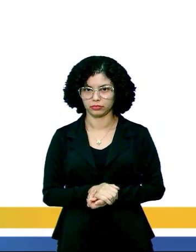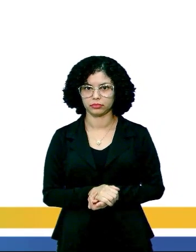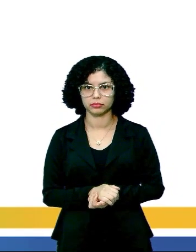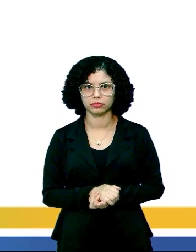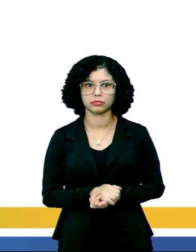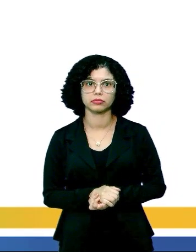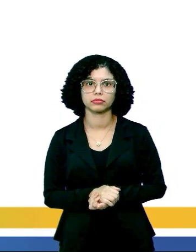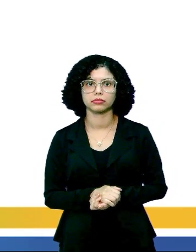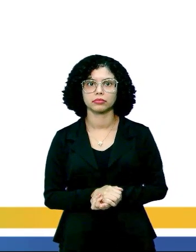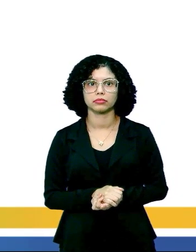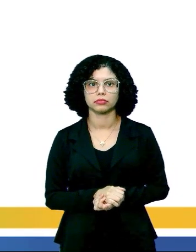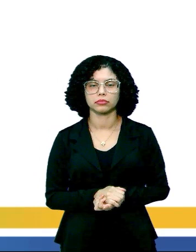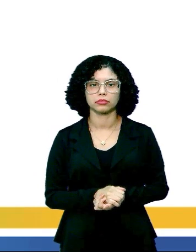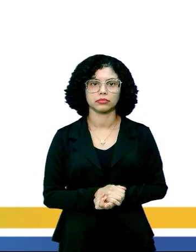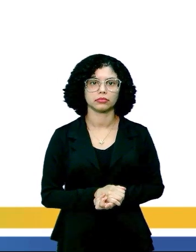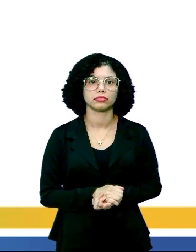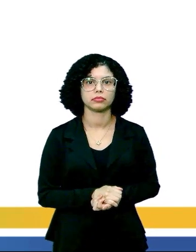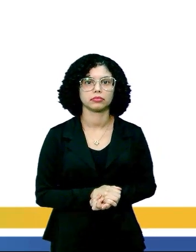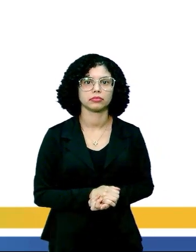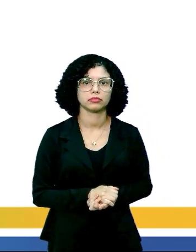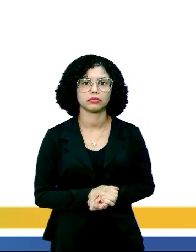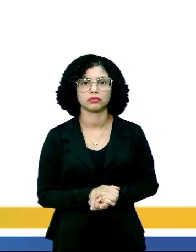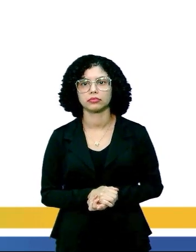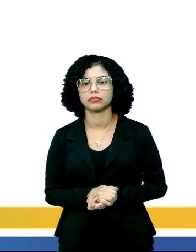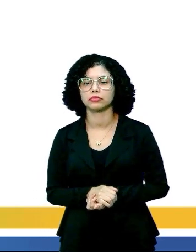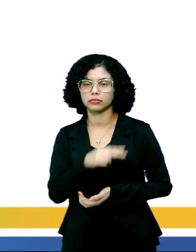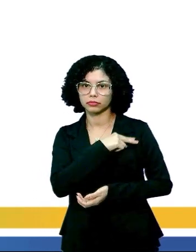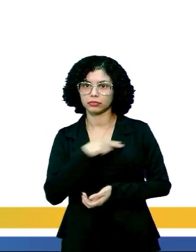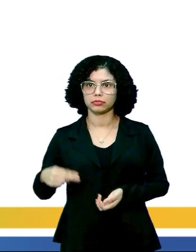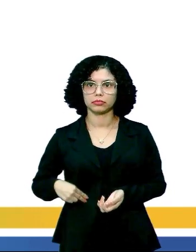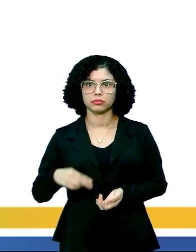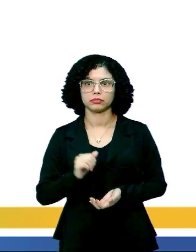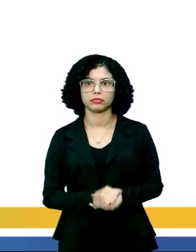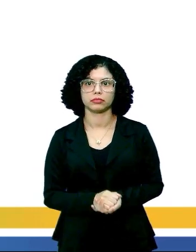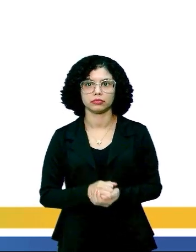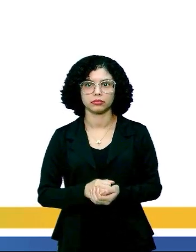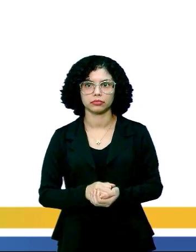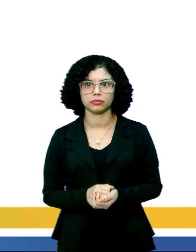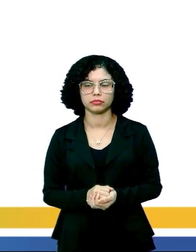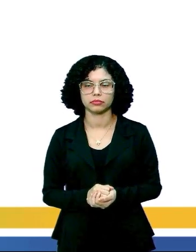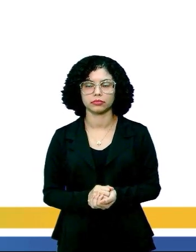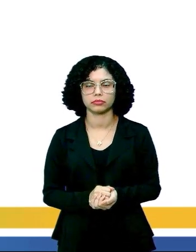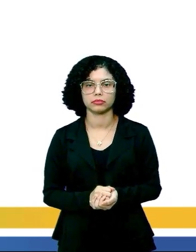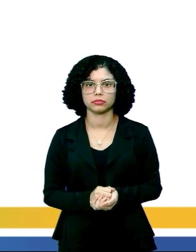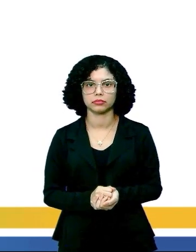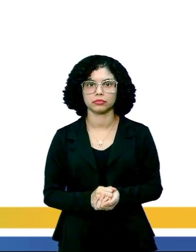Ethnic classification in China, a chance for plurality or racism?